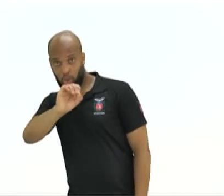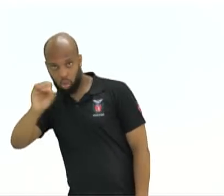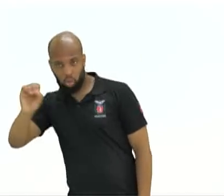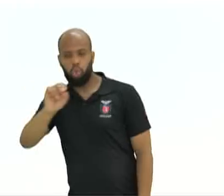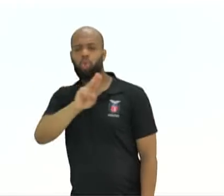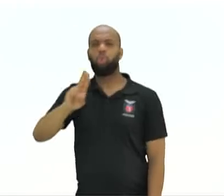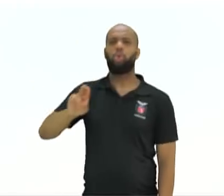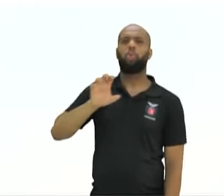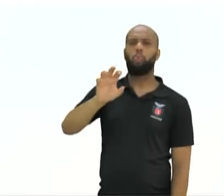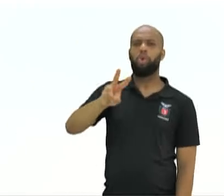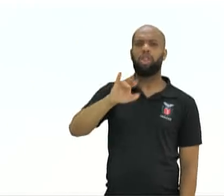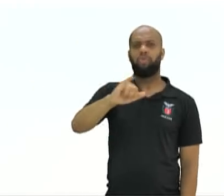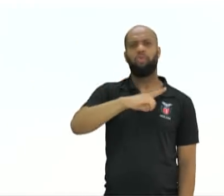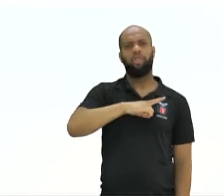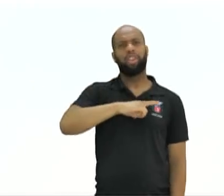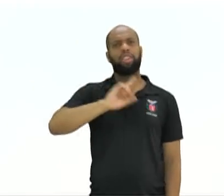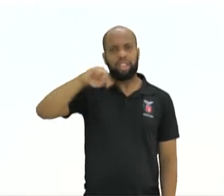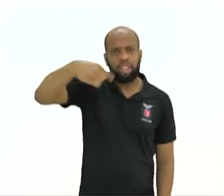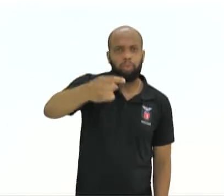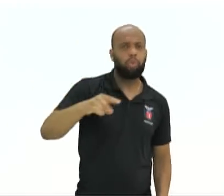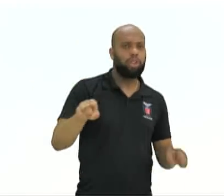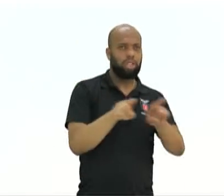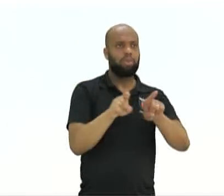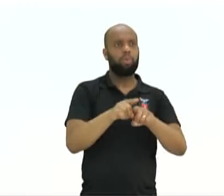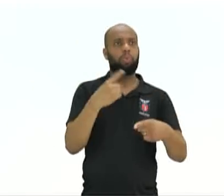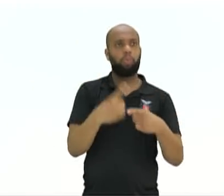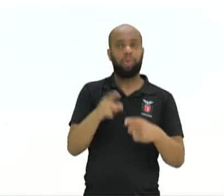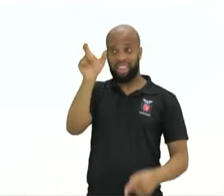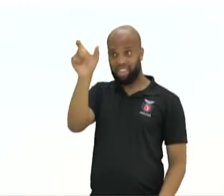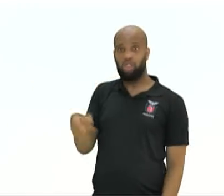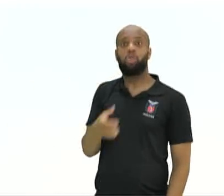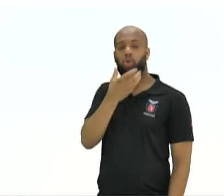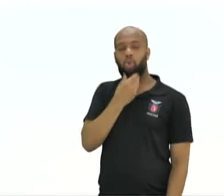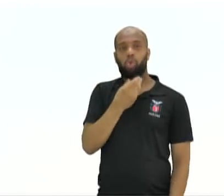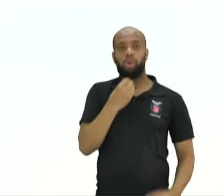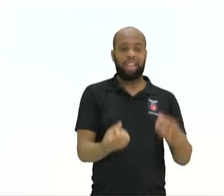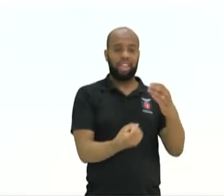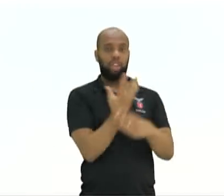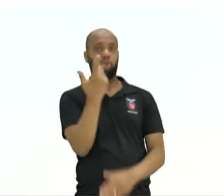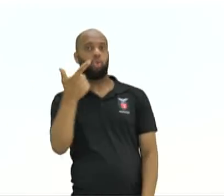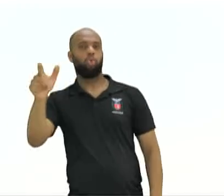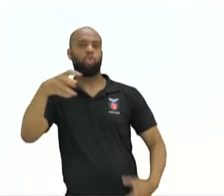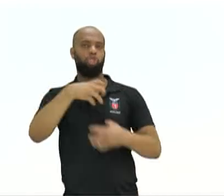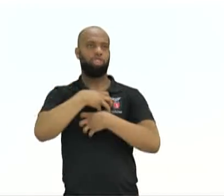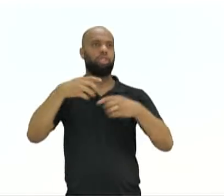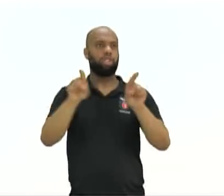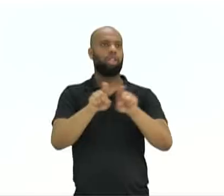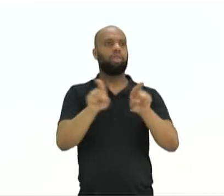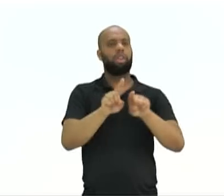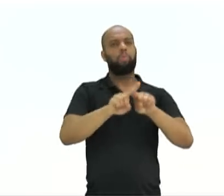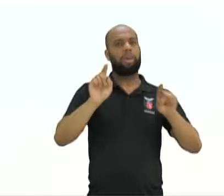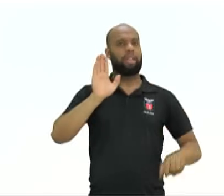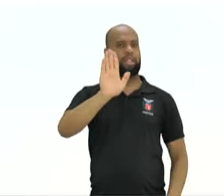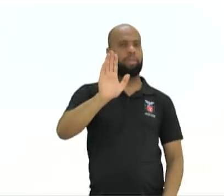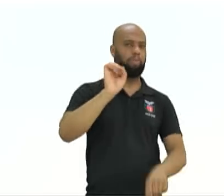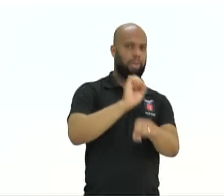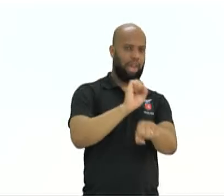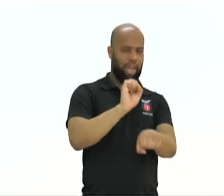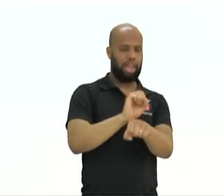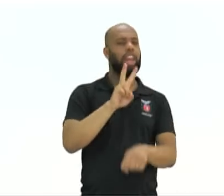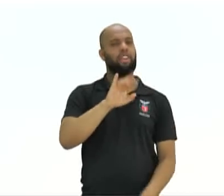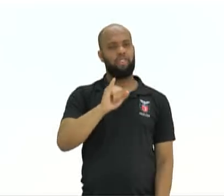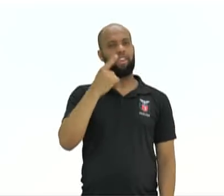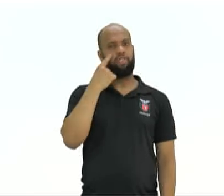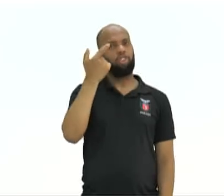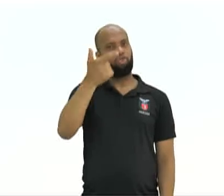Esse nome ele vai aparecer mais para frente, porque esse cara inventou um outro estilo também, tá? Mas isso aí, espera lá na frente a gente